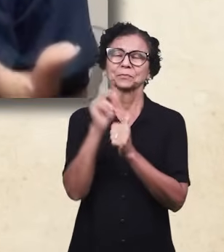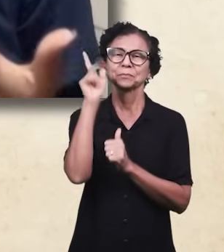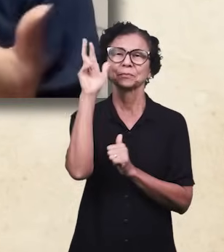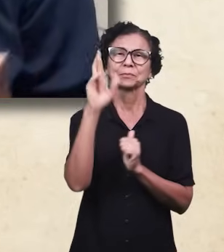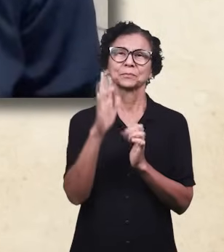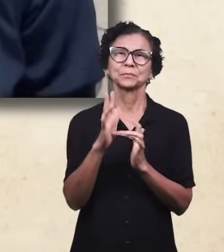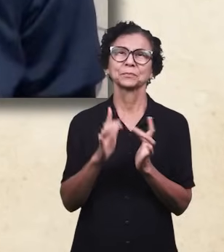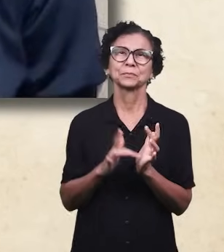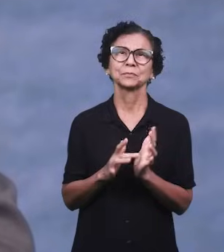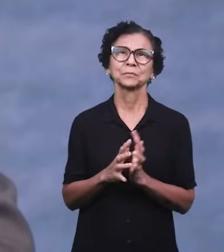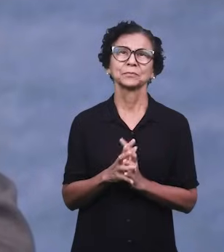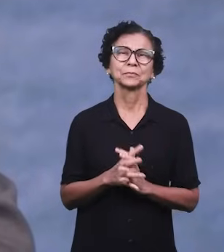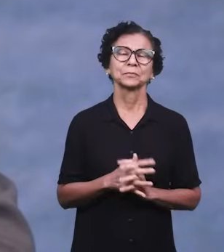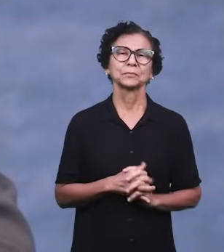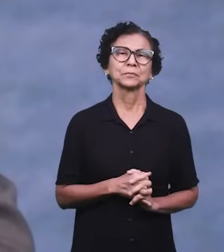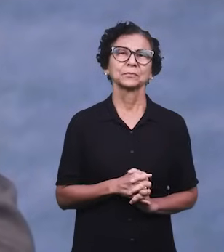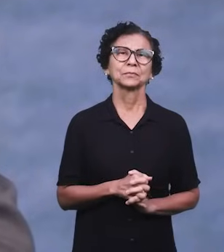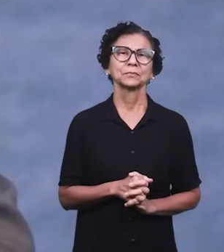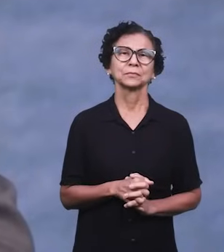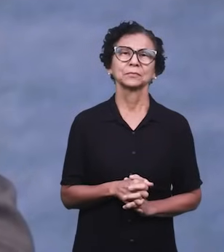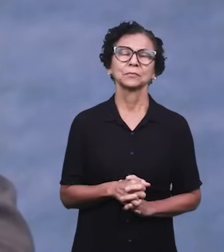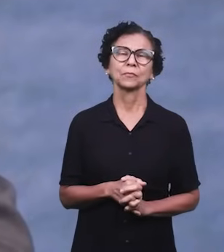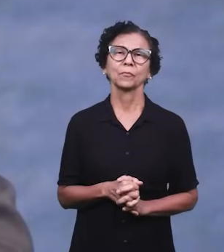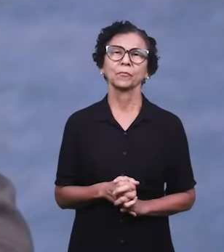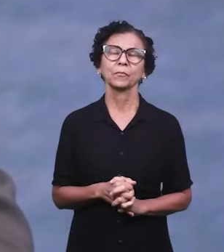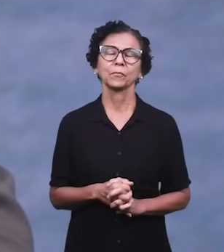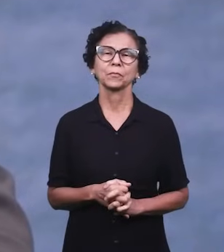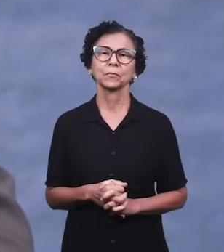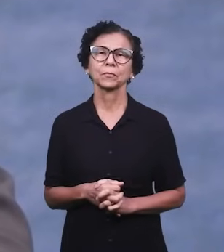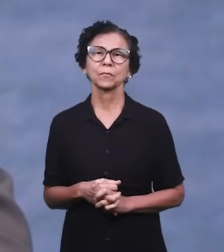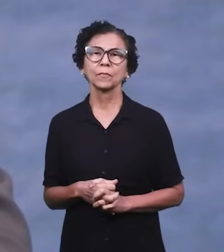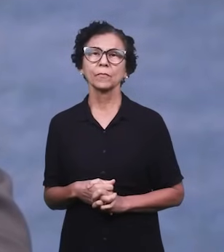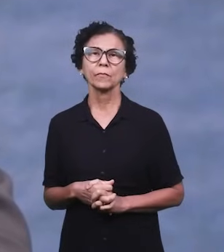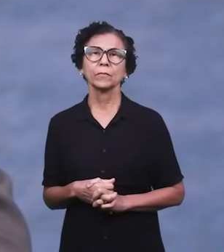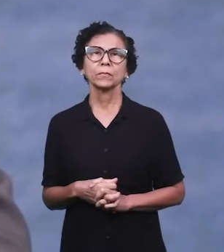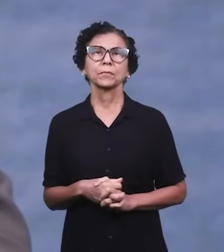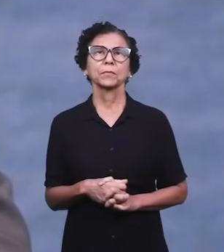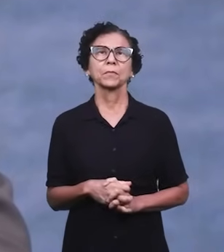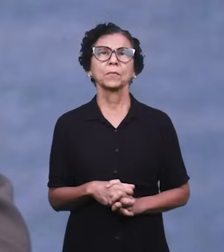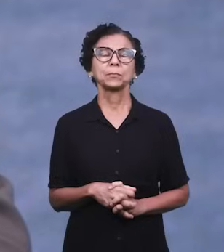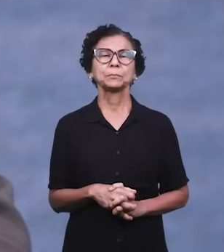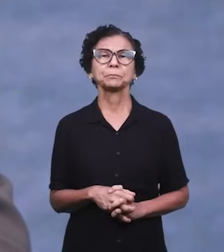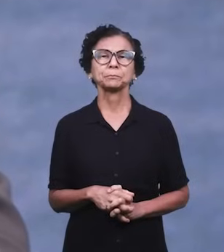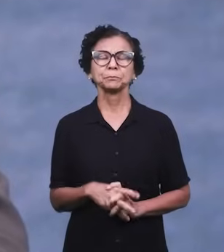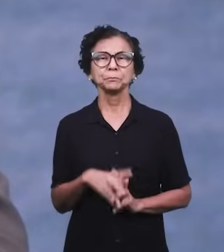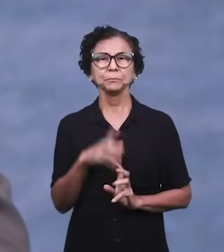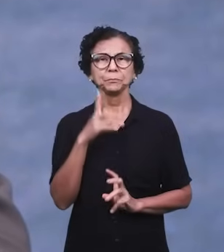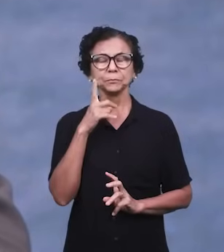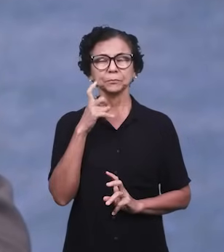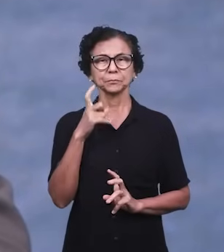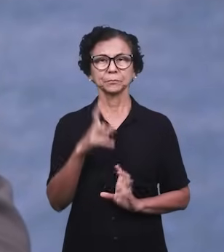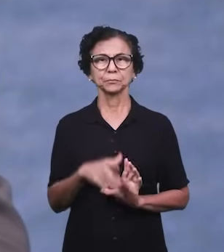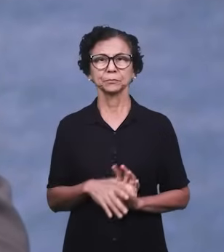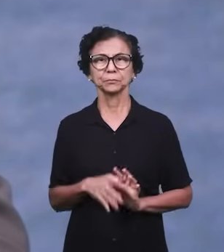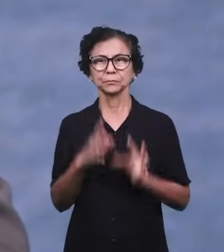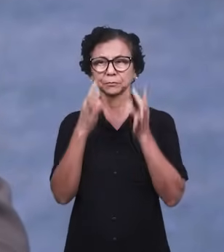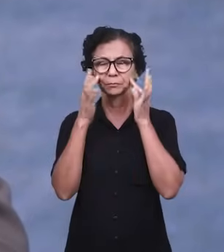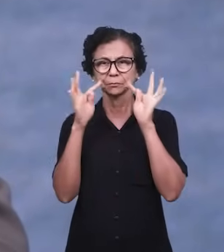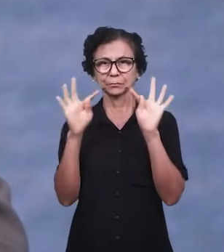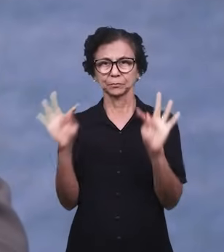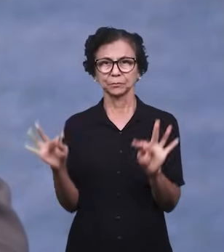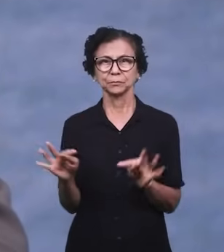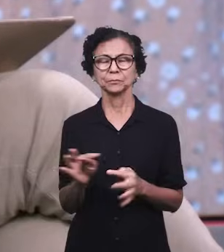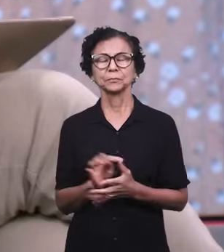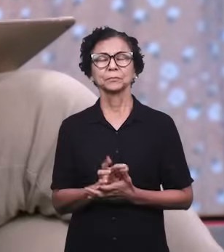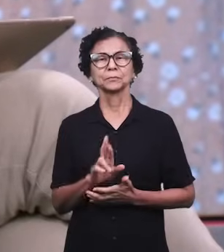A paz do Senhor Jesus. Obrigado a sua experiência. Pastor Gilson, é interessante a palavra da nossa irmã